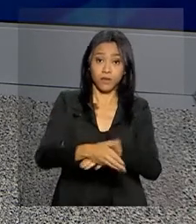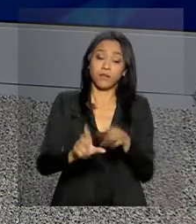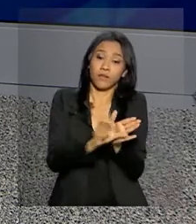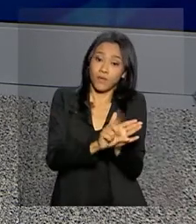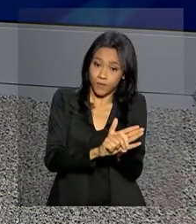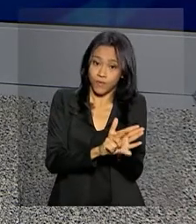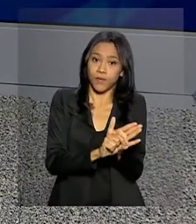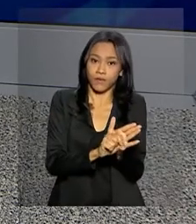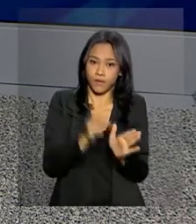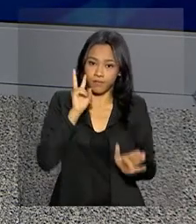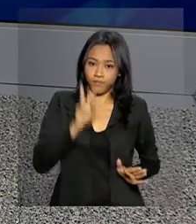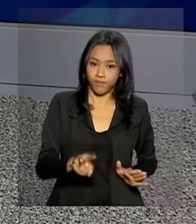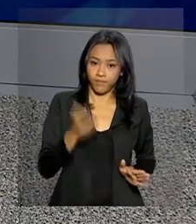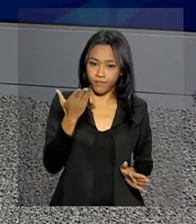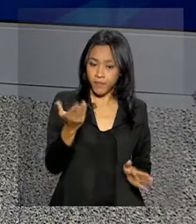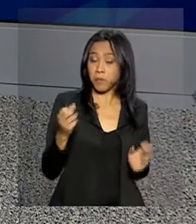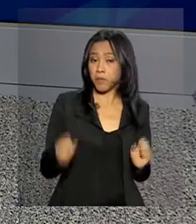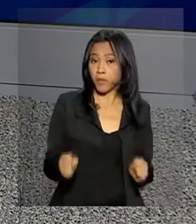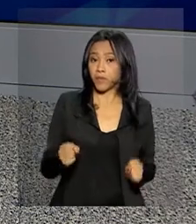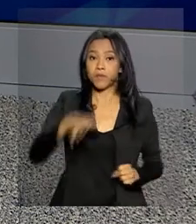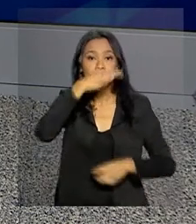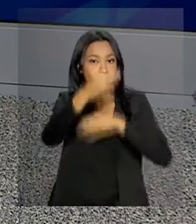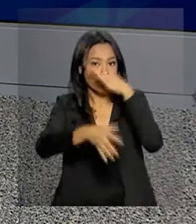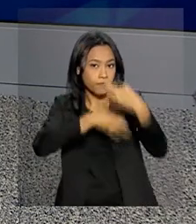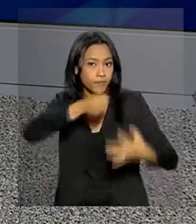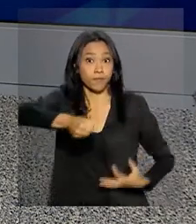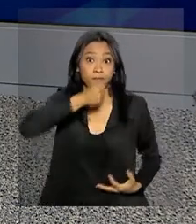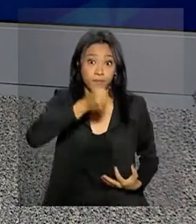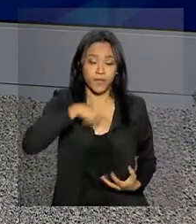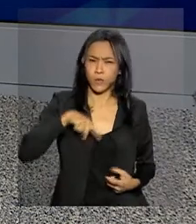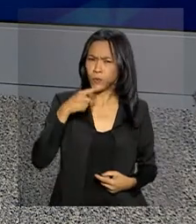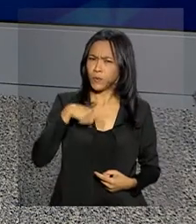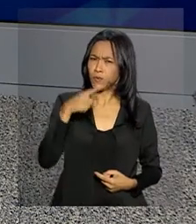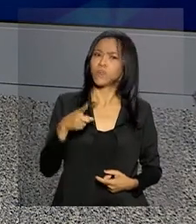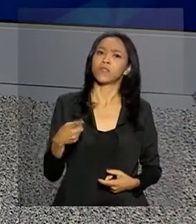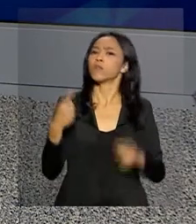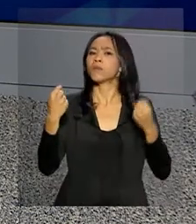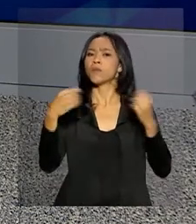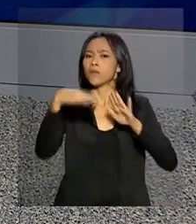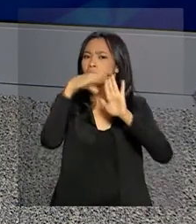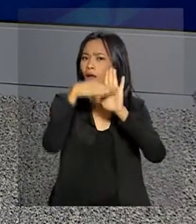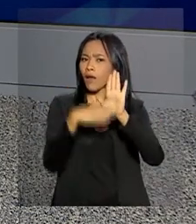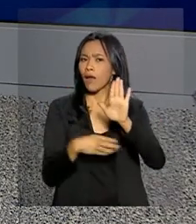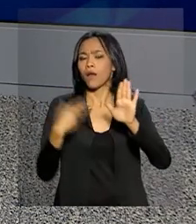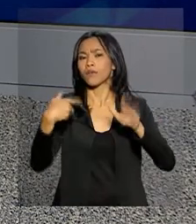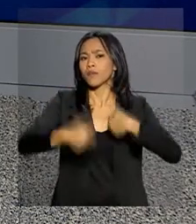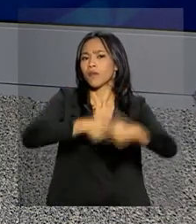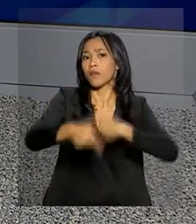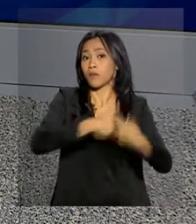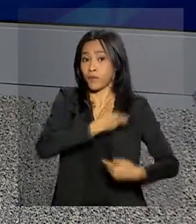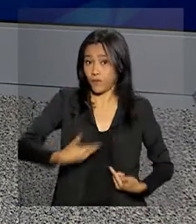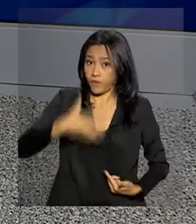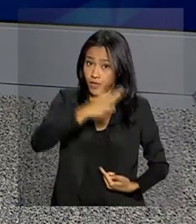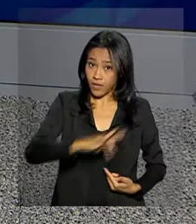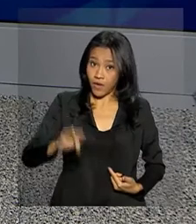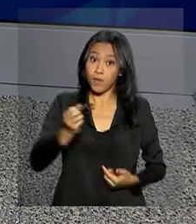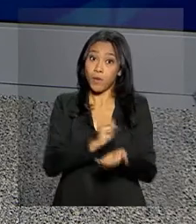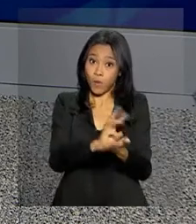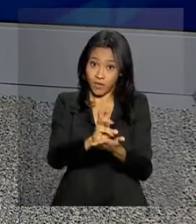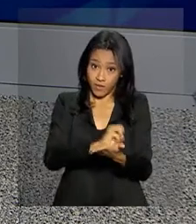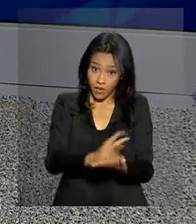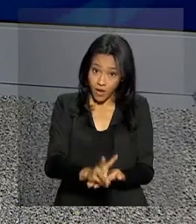twitter você pode mandar suas sugestões de reportagens e dúvidas sobre programas e ações do governo federal para o nosso a